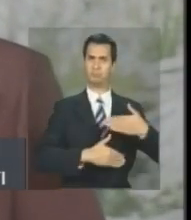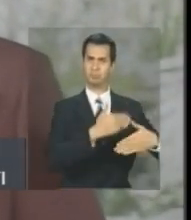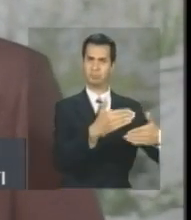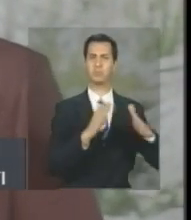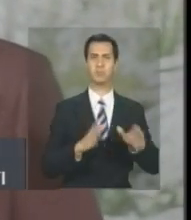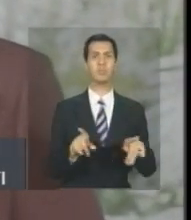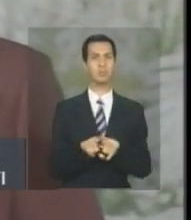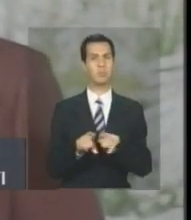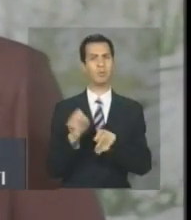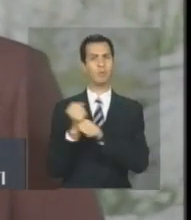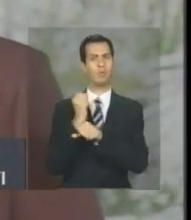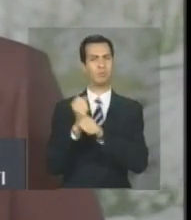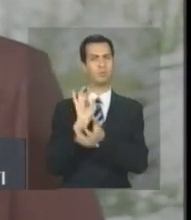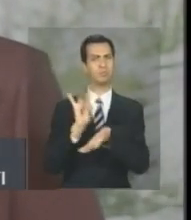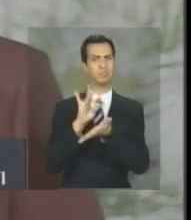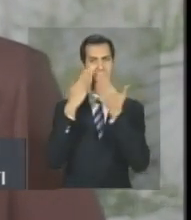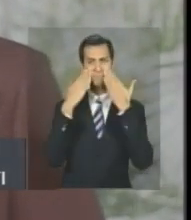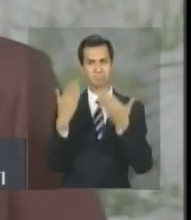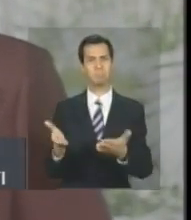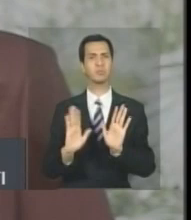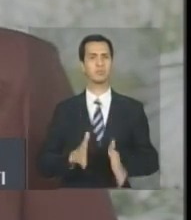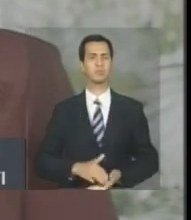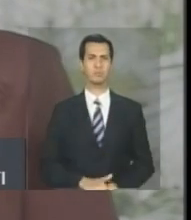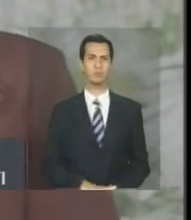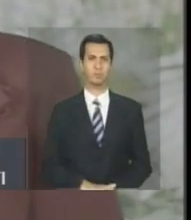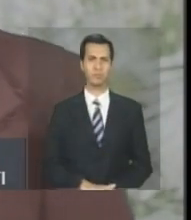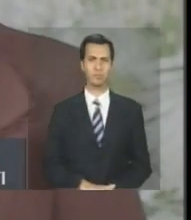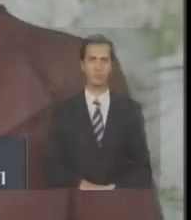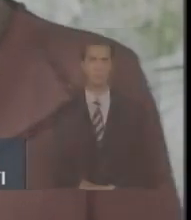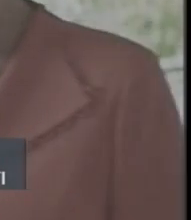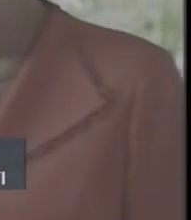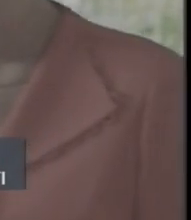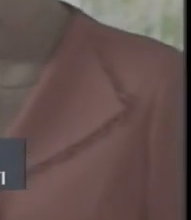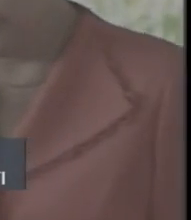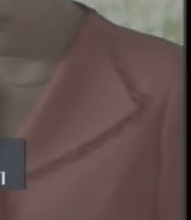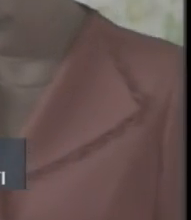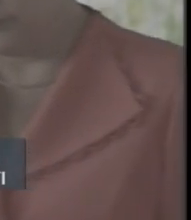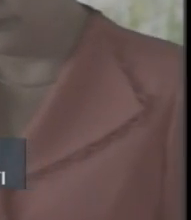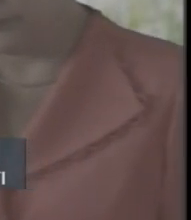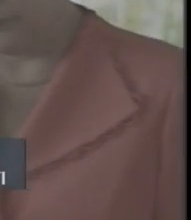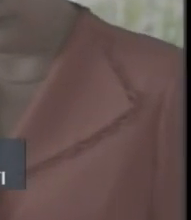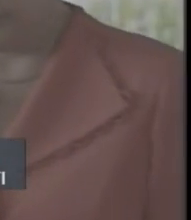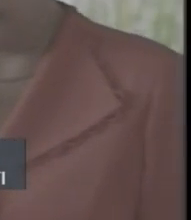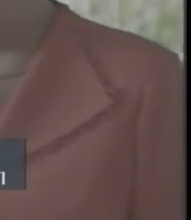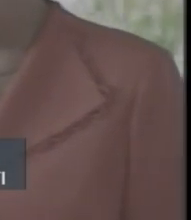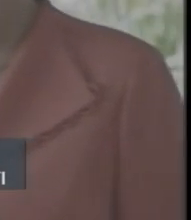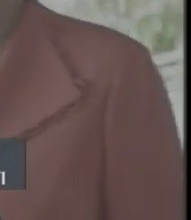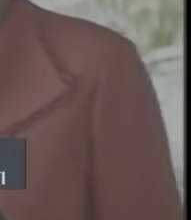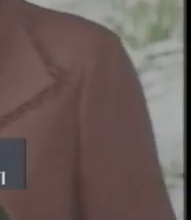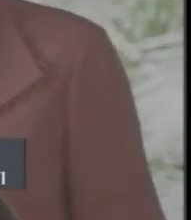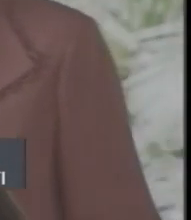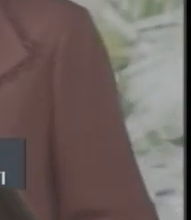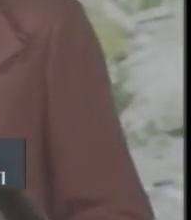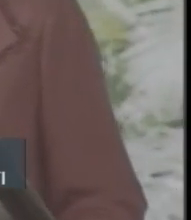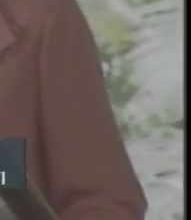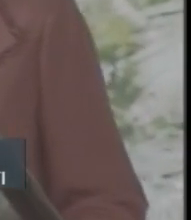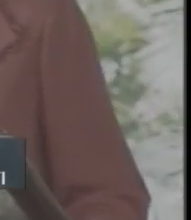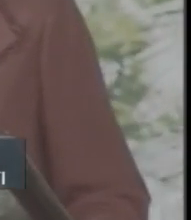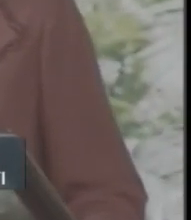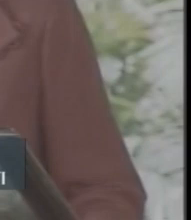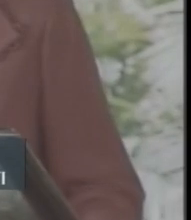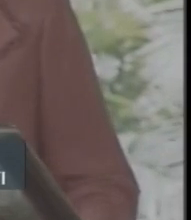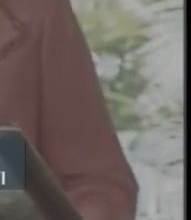das obras físicas. J'ai pu constater avec satisfaction les avancées que vous avez conquis dans la reconstruction de votre